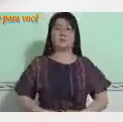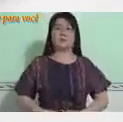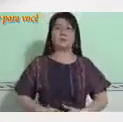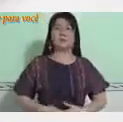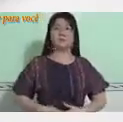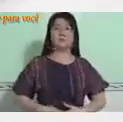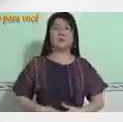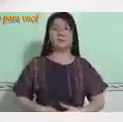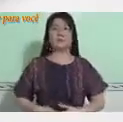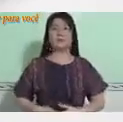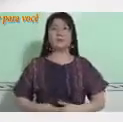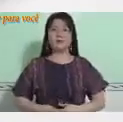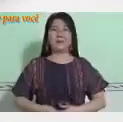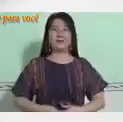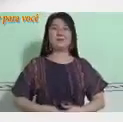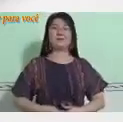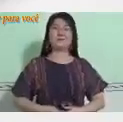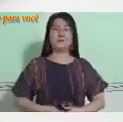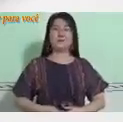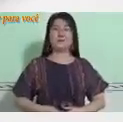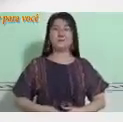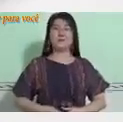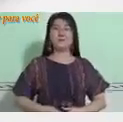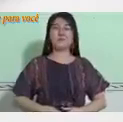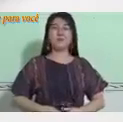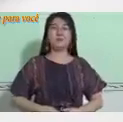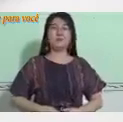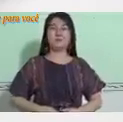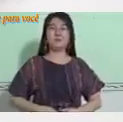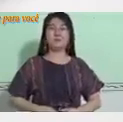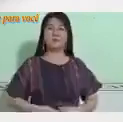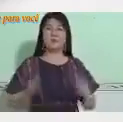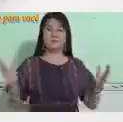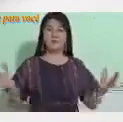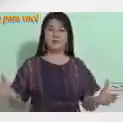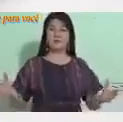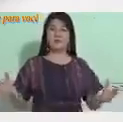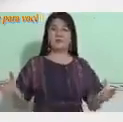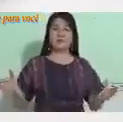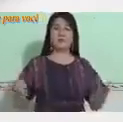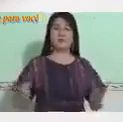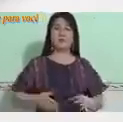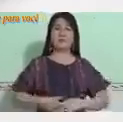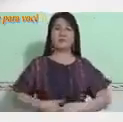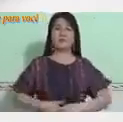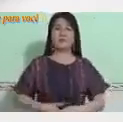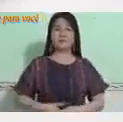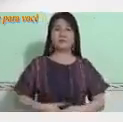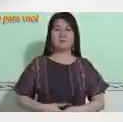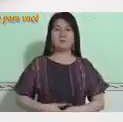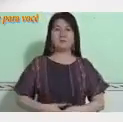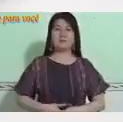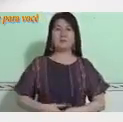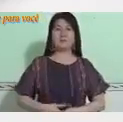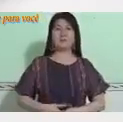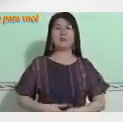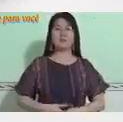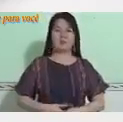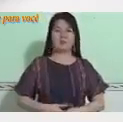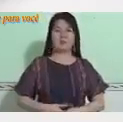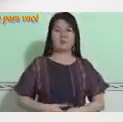DSAMOMILAPOR 5 minutos antes de dormir e ao acordar, porque a camomila acalma a pele e a temperatura fria diminui